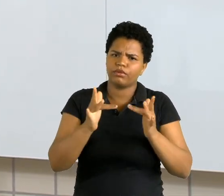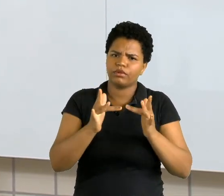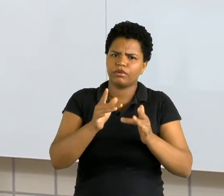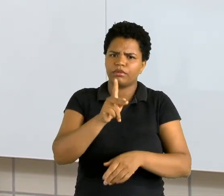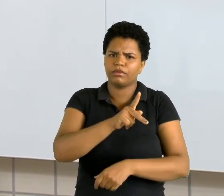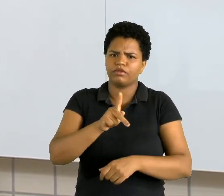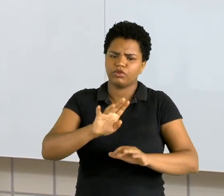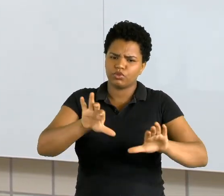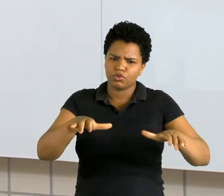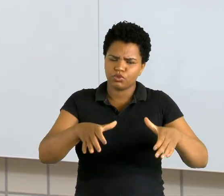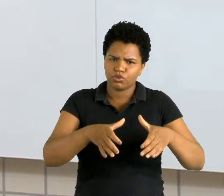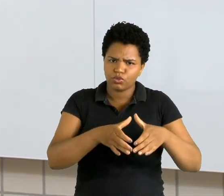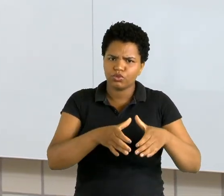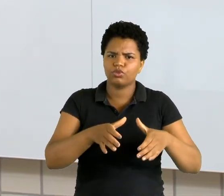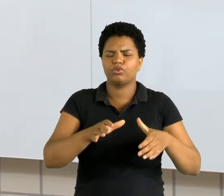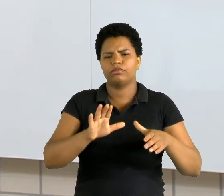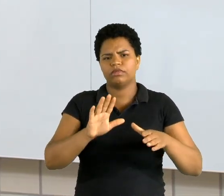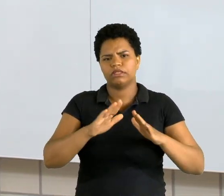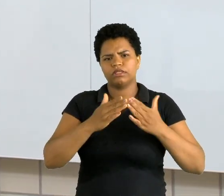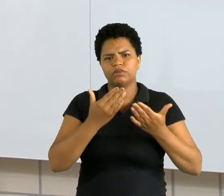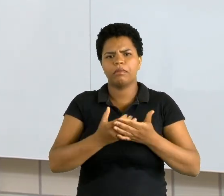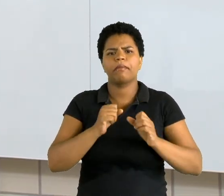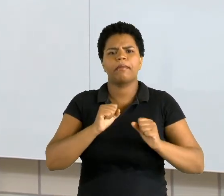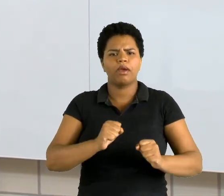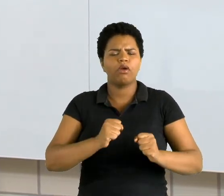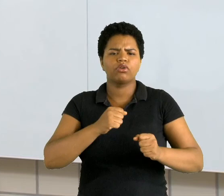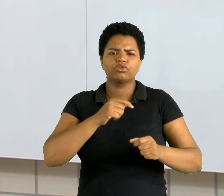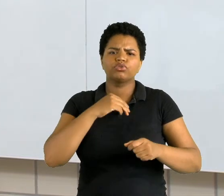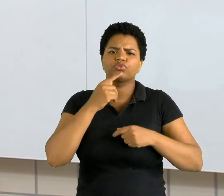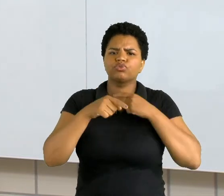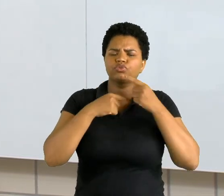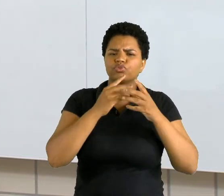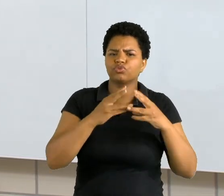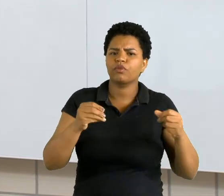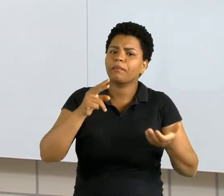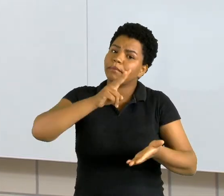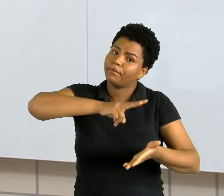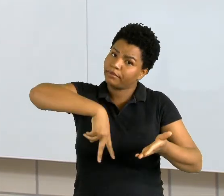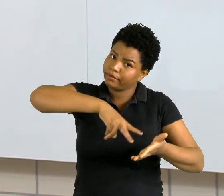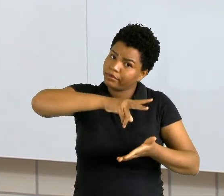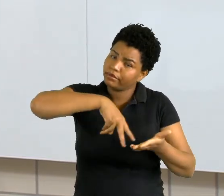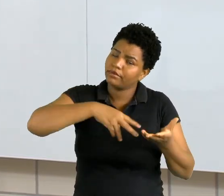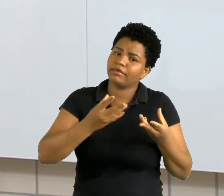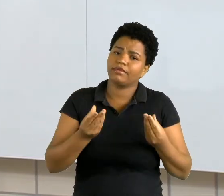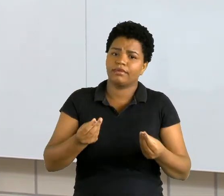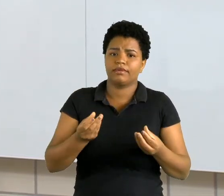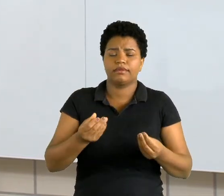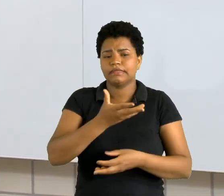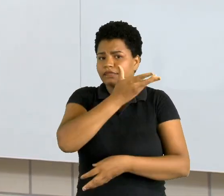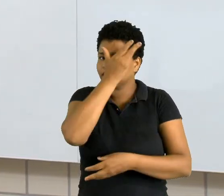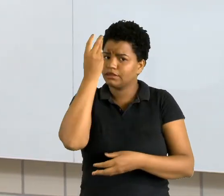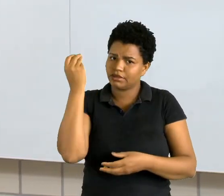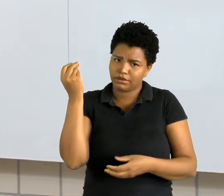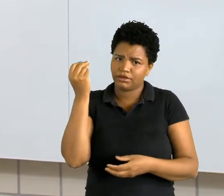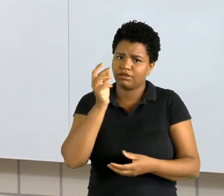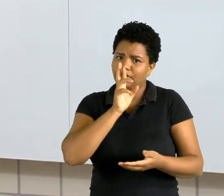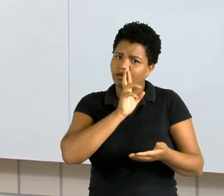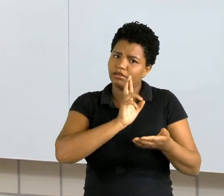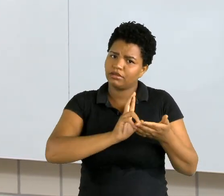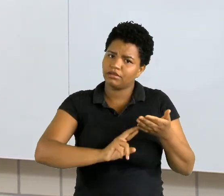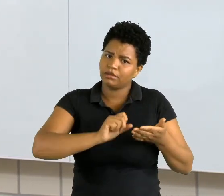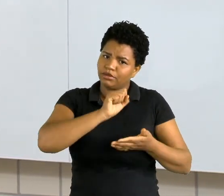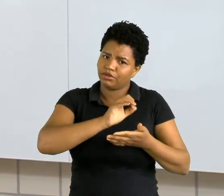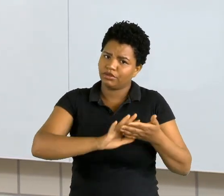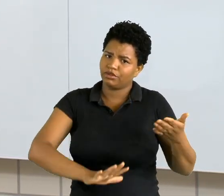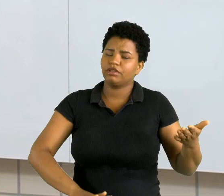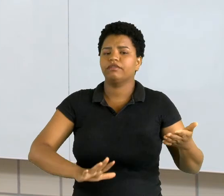da escola no qual você pode tirar suas dúvidas, leiam bastante, tá? Não se esqueçam de responder às atividades da